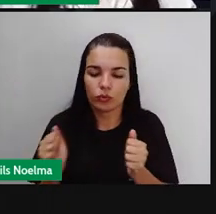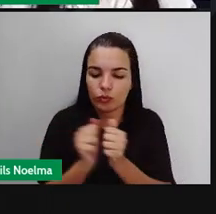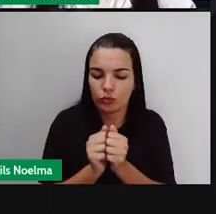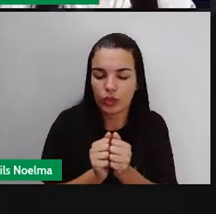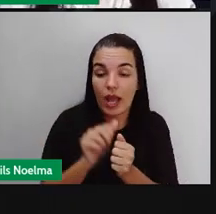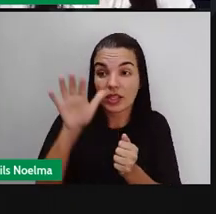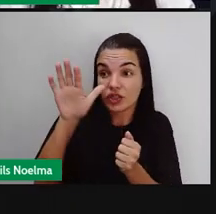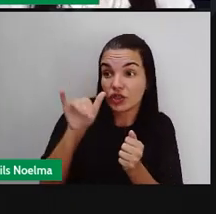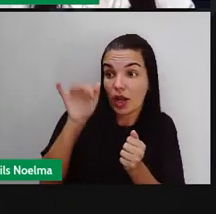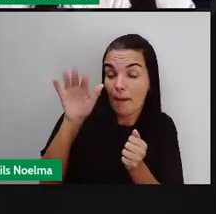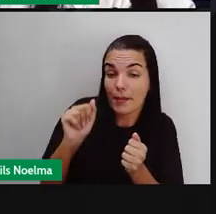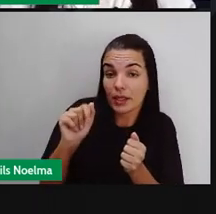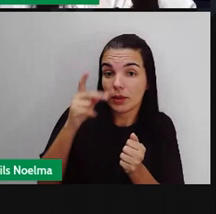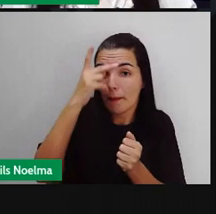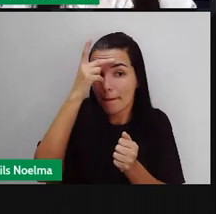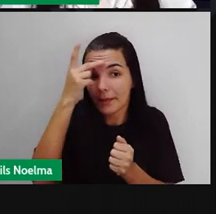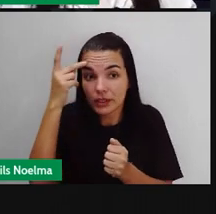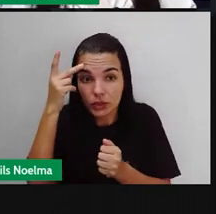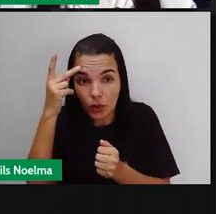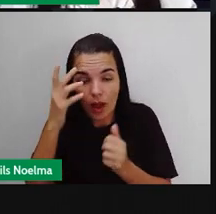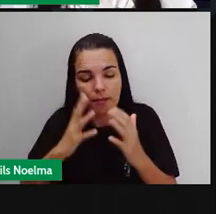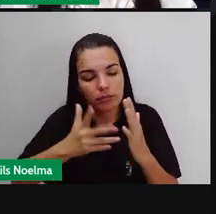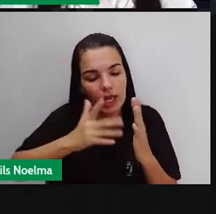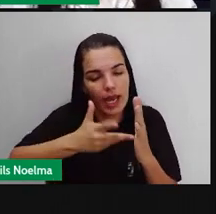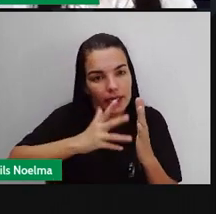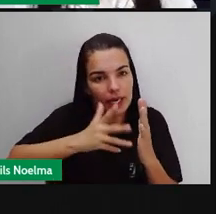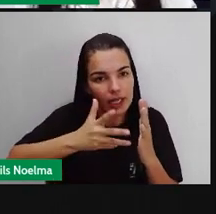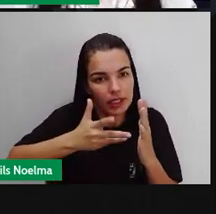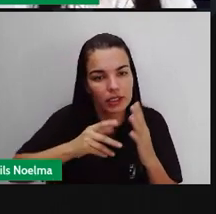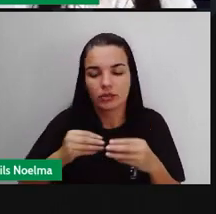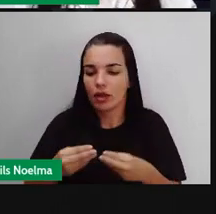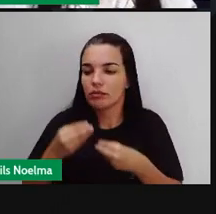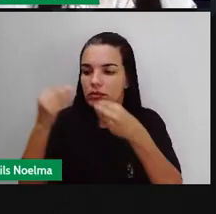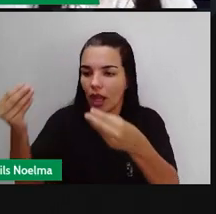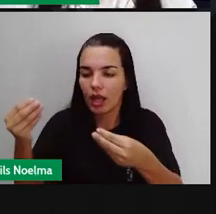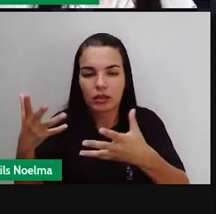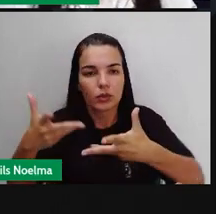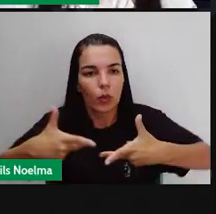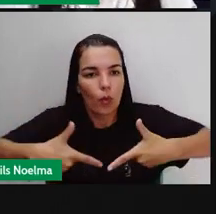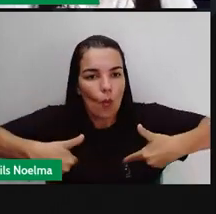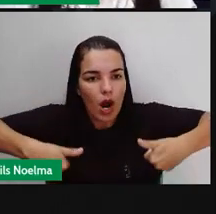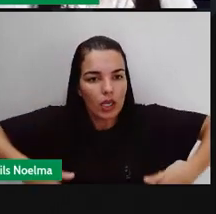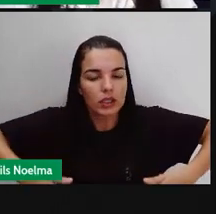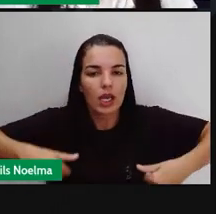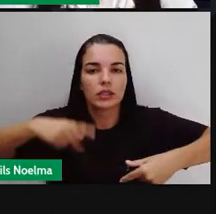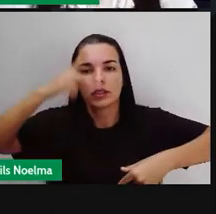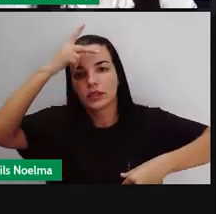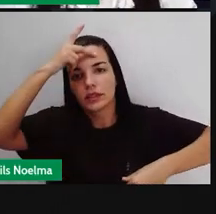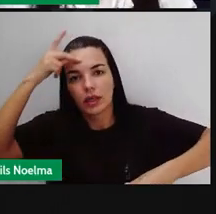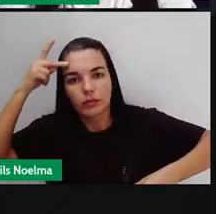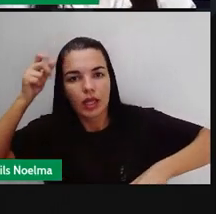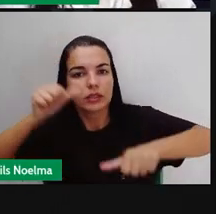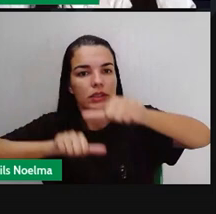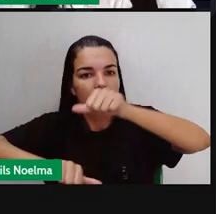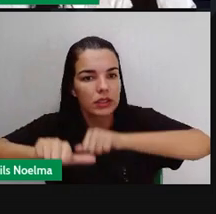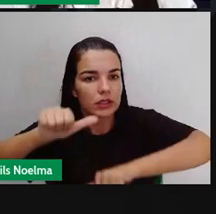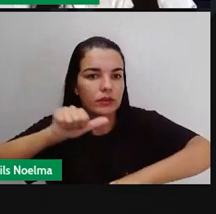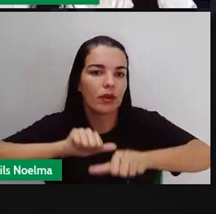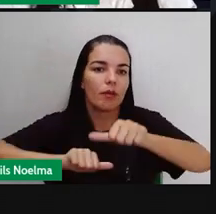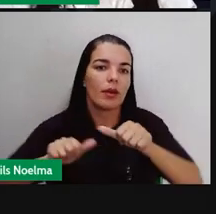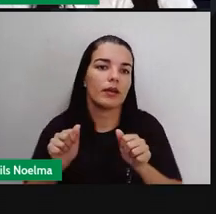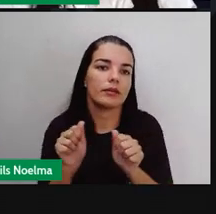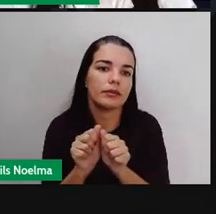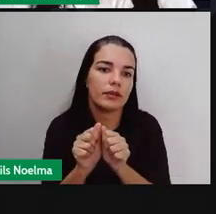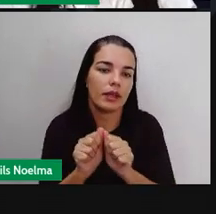acrescentar oso ou osa para que essas palavras, que são substantivos, né, se transformem aí